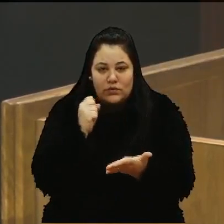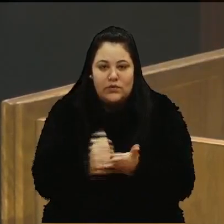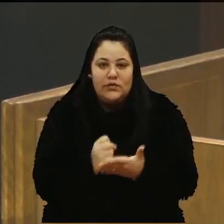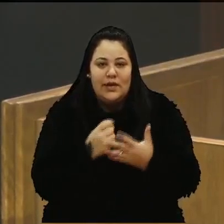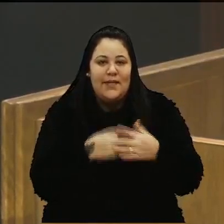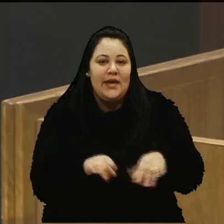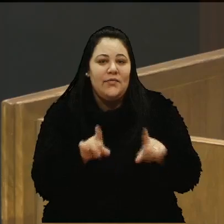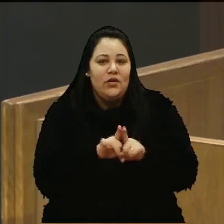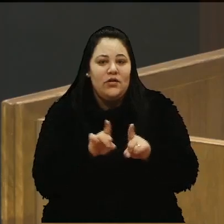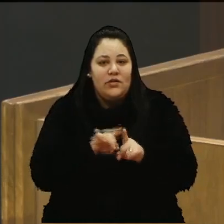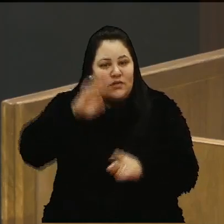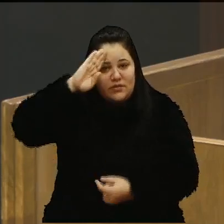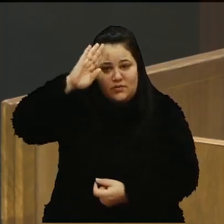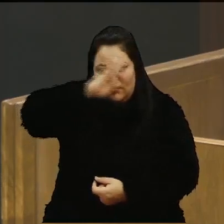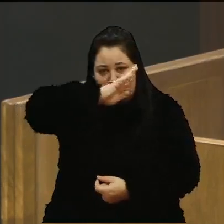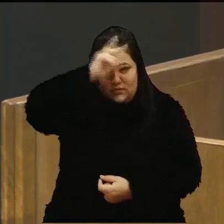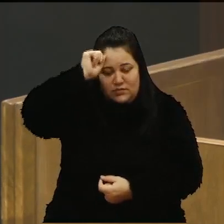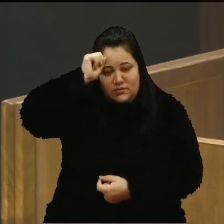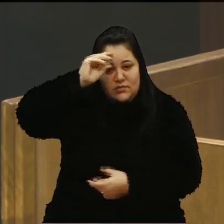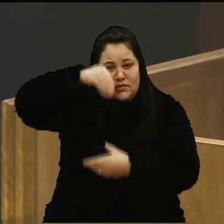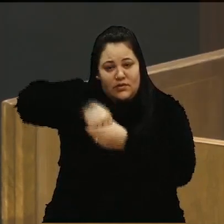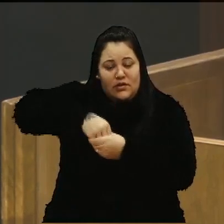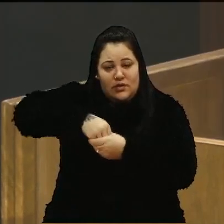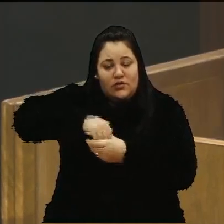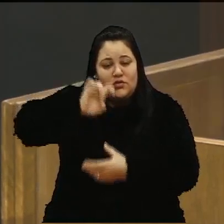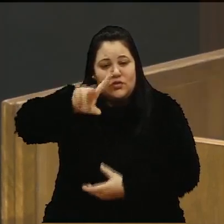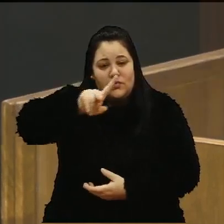guardas municipais no nosso município. Era isso,